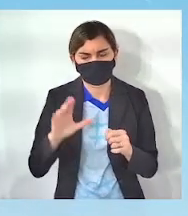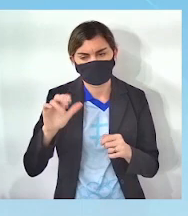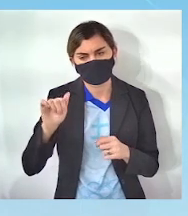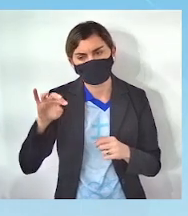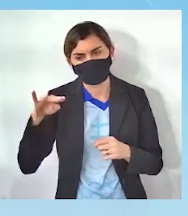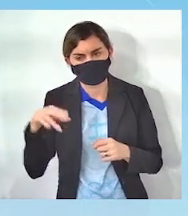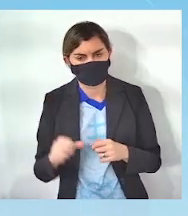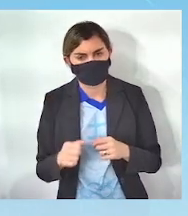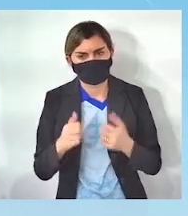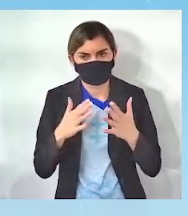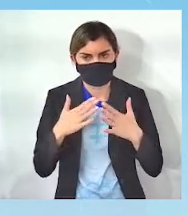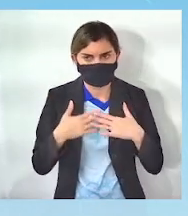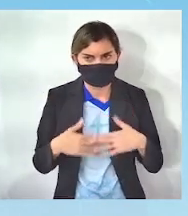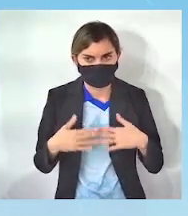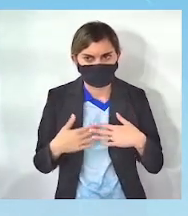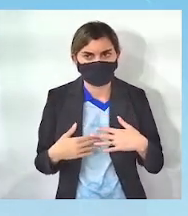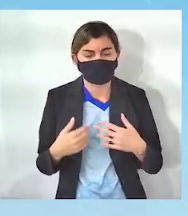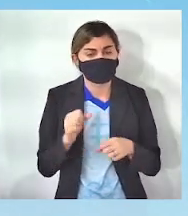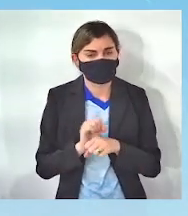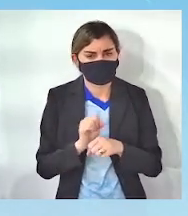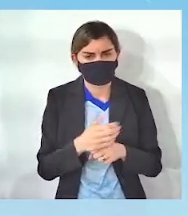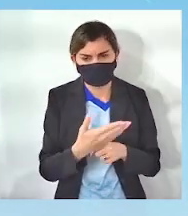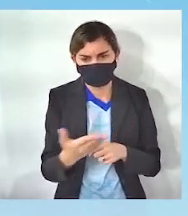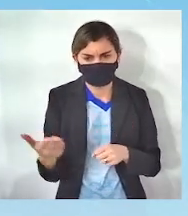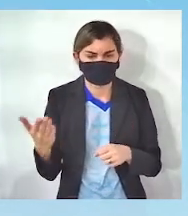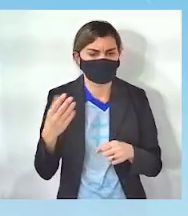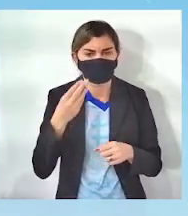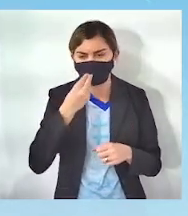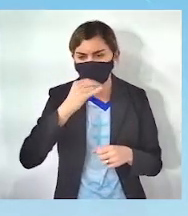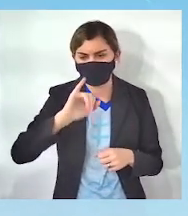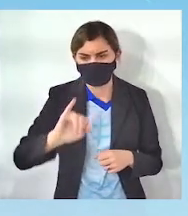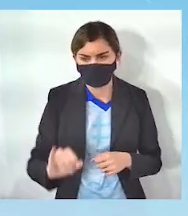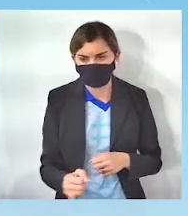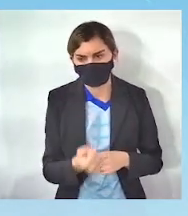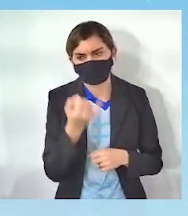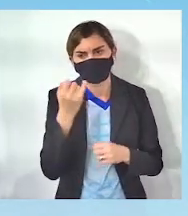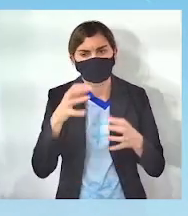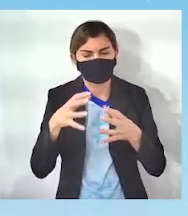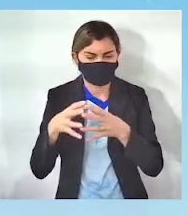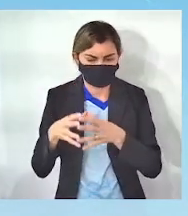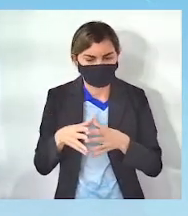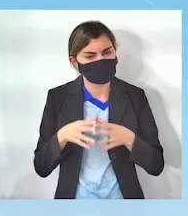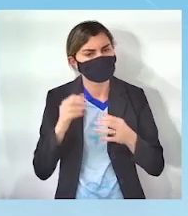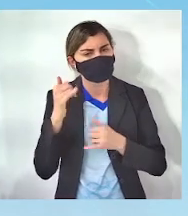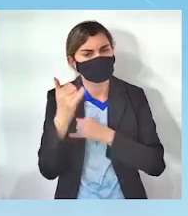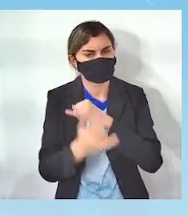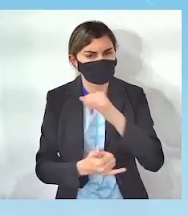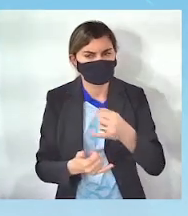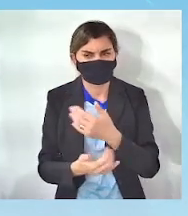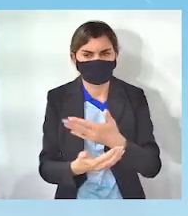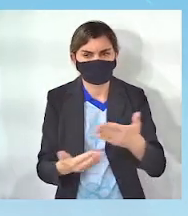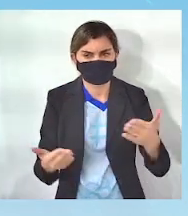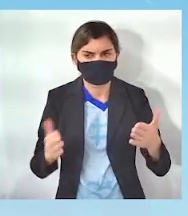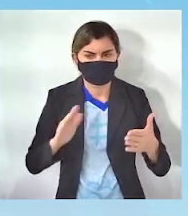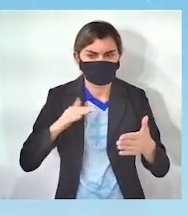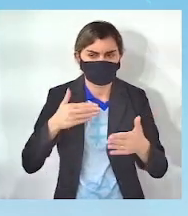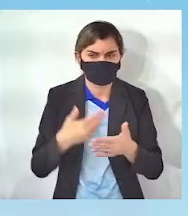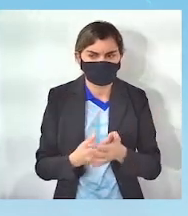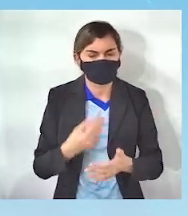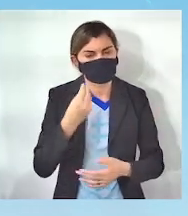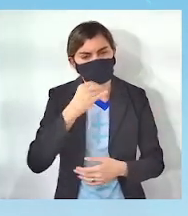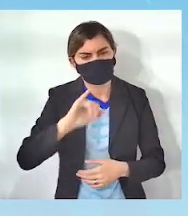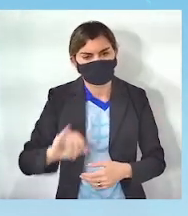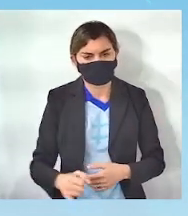e ânions. Tranquilo? Então, eu espero que você possa ter aproveitado esse conjunto de informações e aí, numa próxima